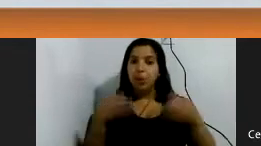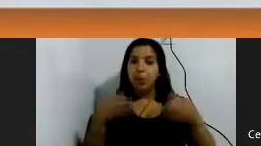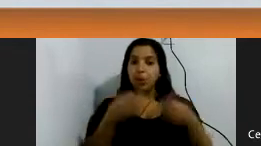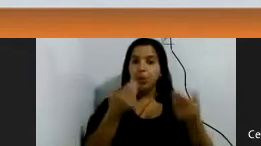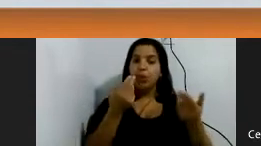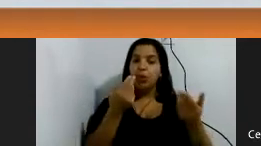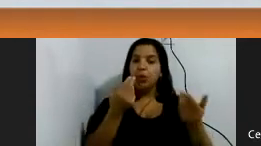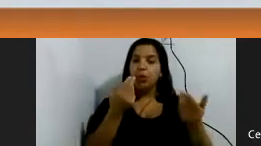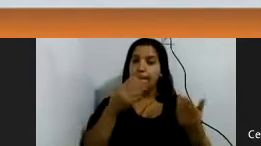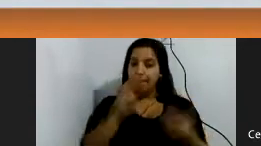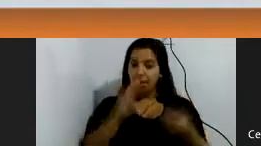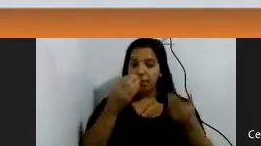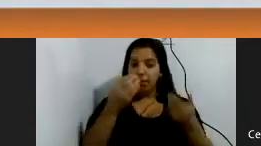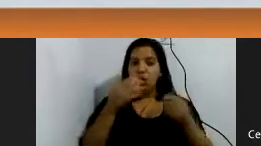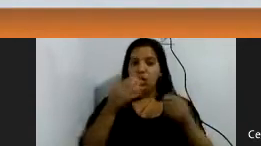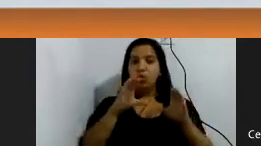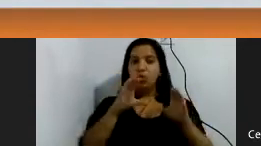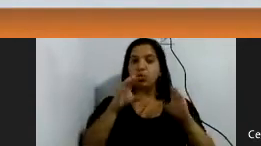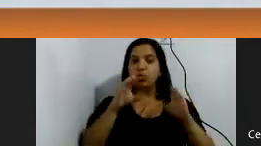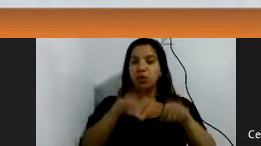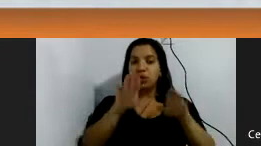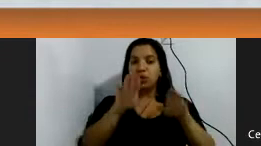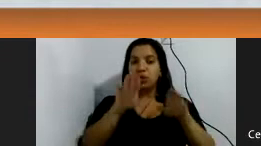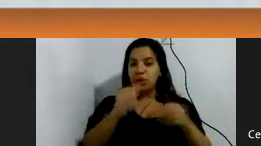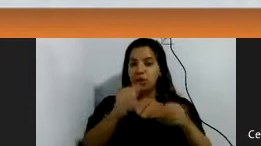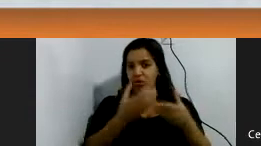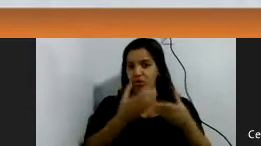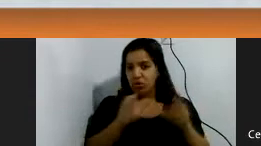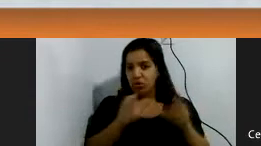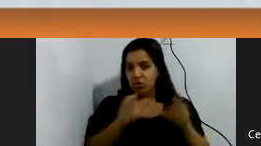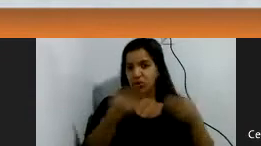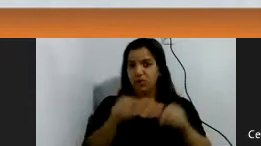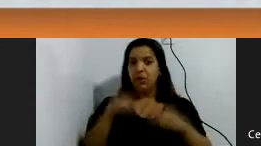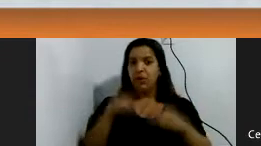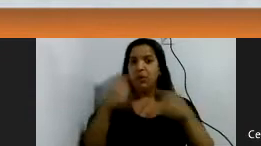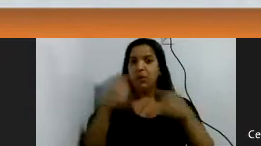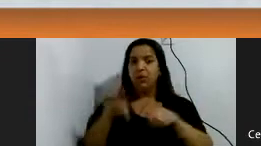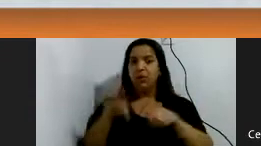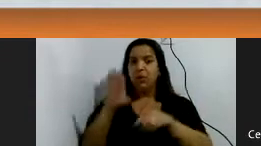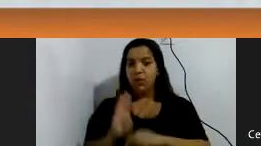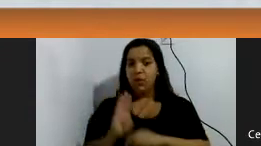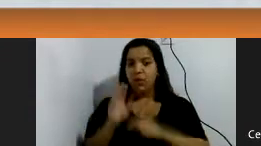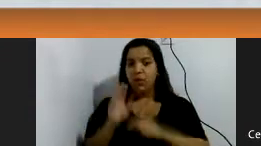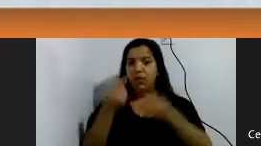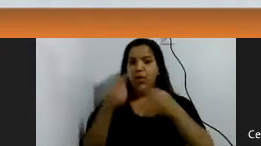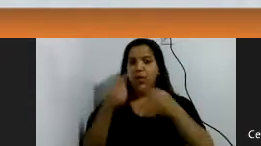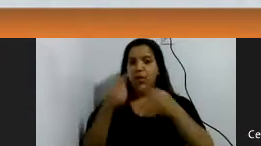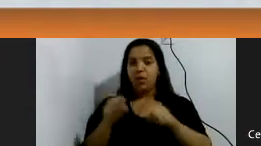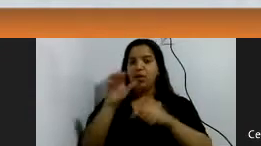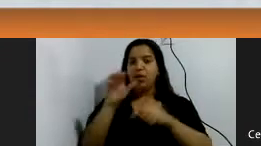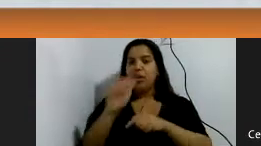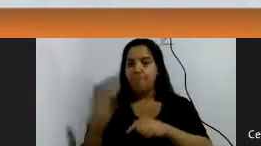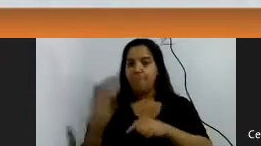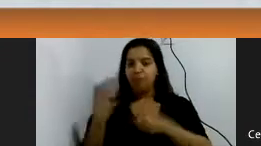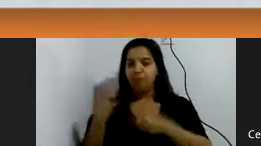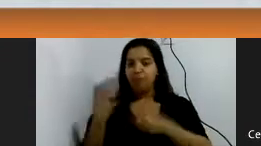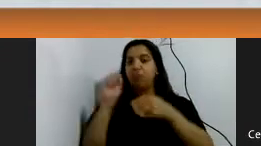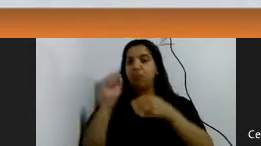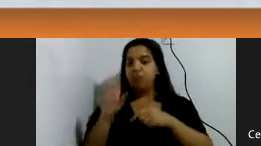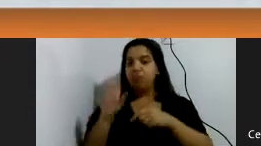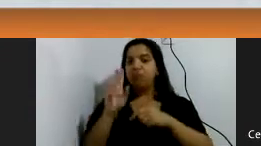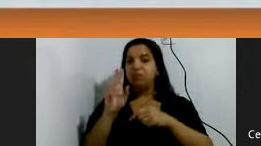não pode ter aglutinação no soro anti-A, aglutinação no anti-B e no anti-AB. E a hemácia que